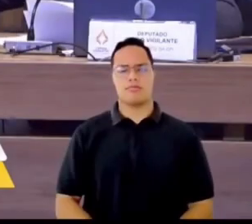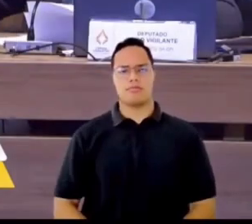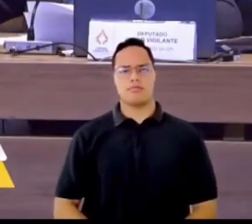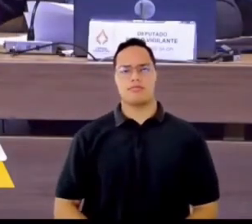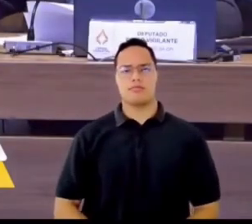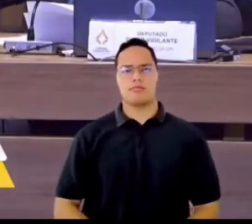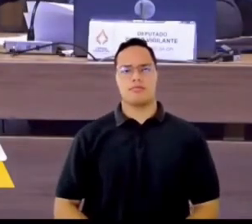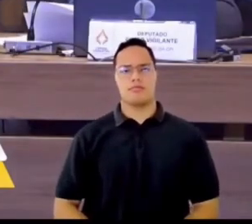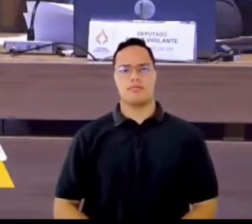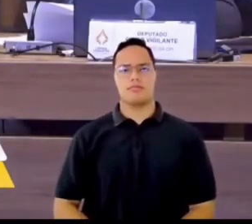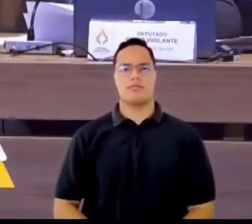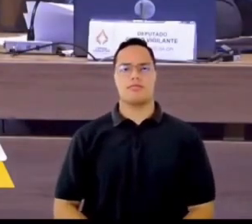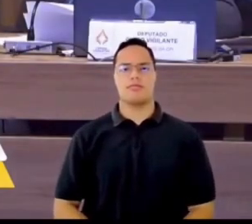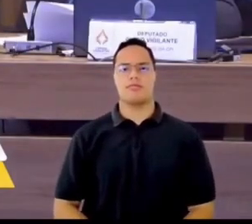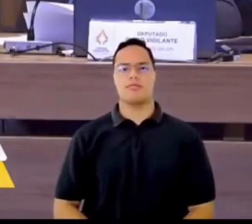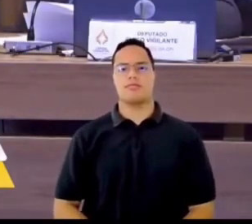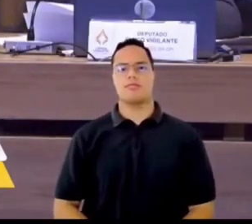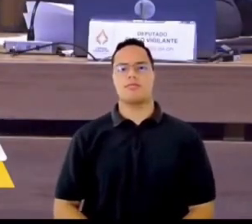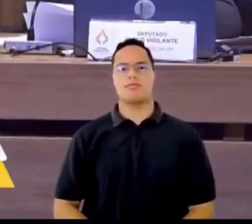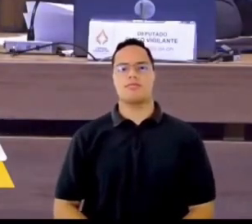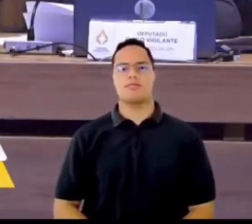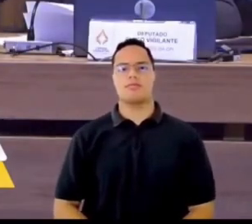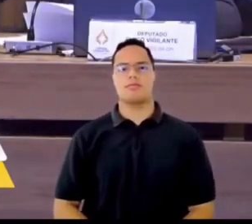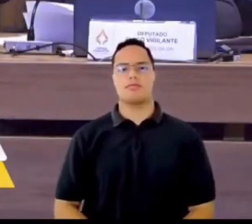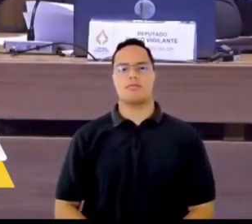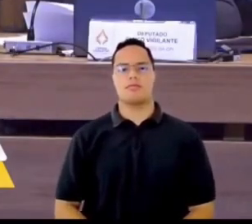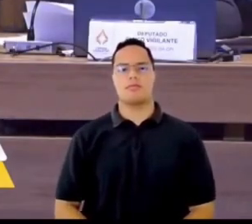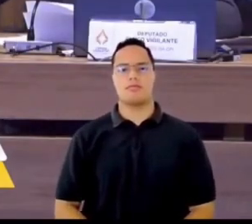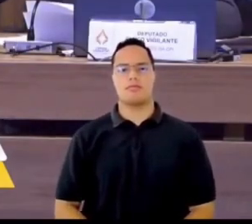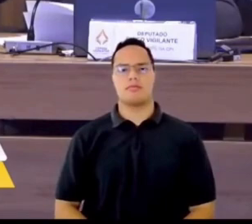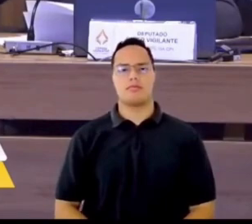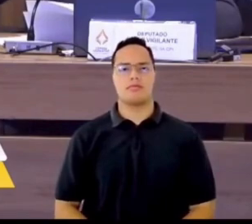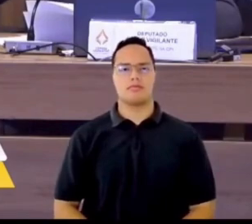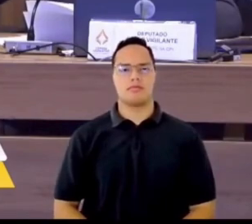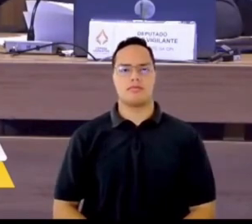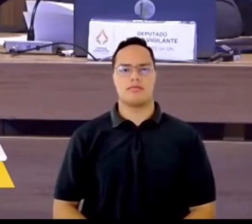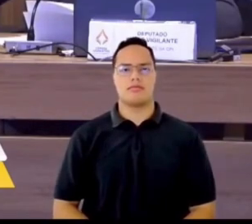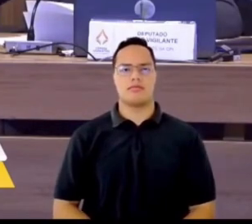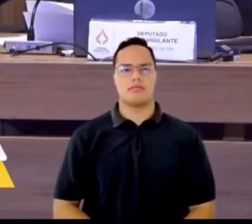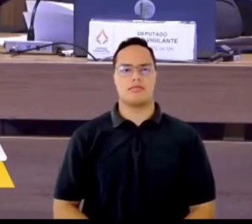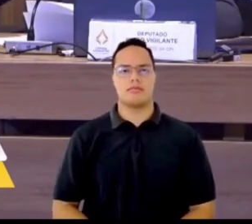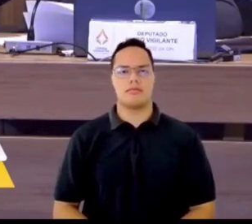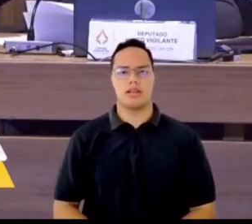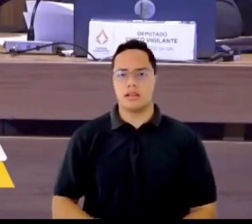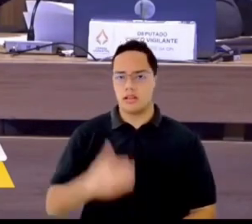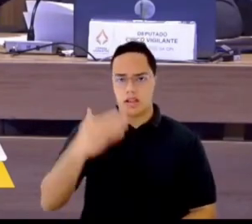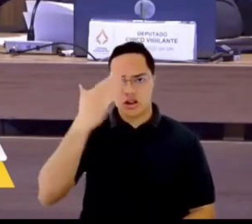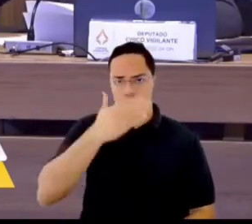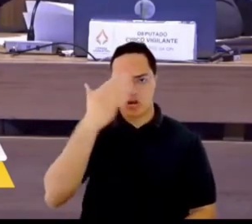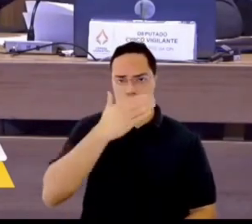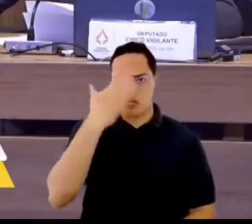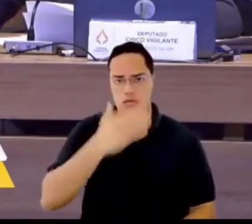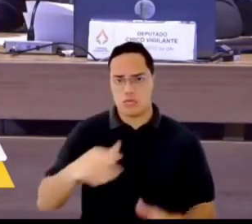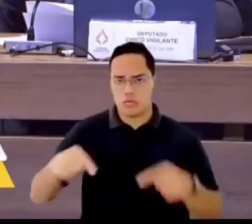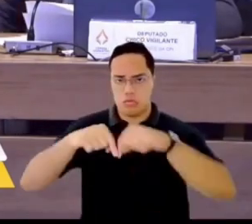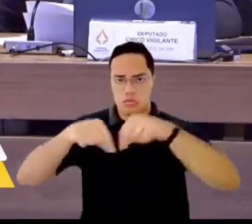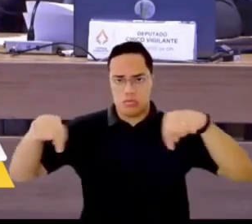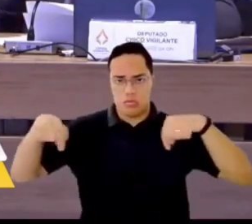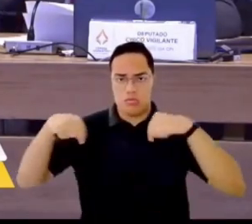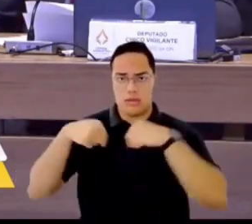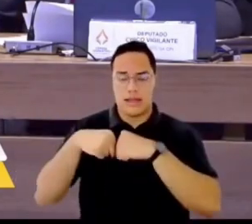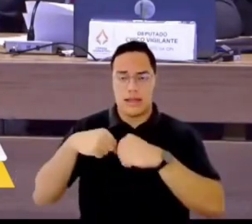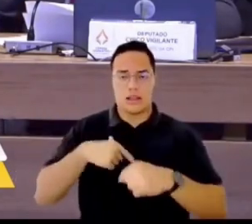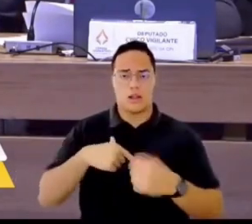Quer dizer, sem desembarcar, o senhor não desembarcou ele, não viu aquela caixa com as bombas, não viu nada? Não, senhor. Ele, ao embarcar